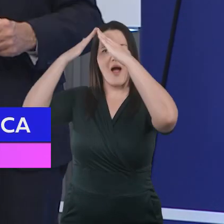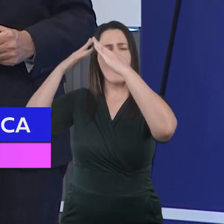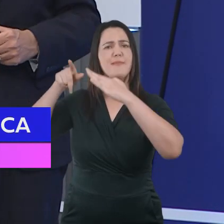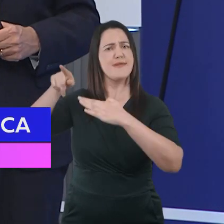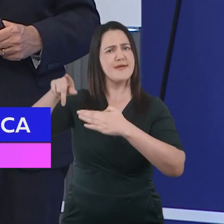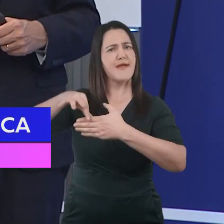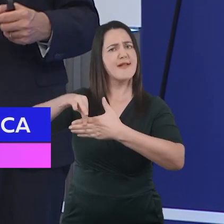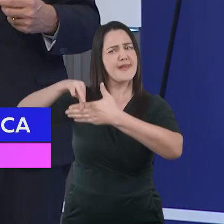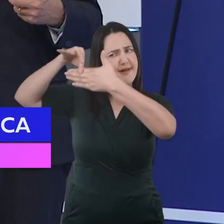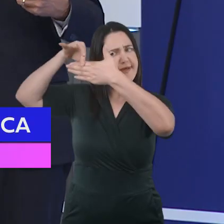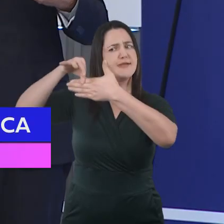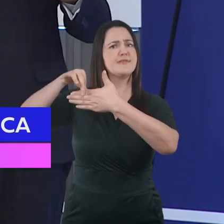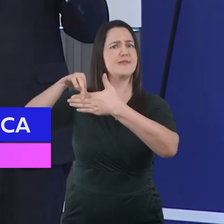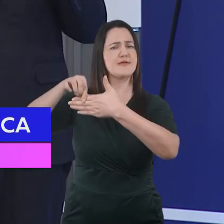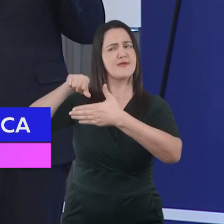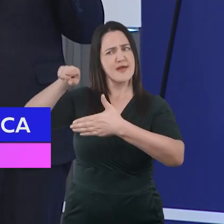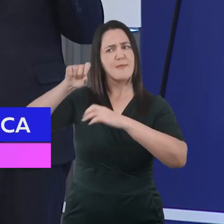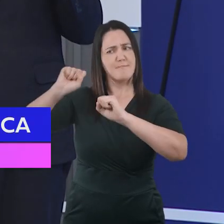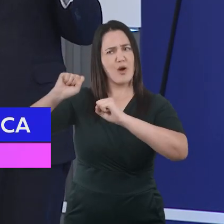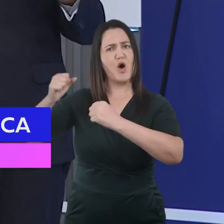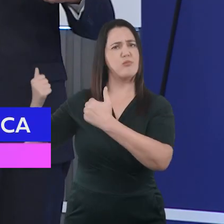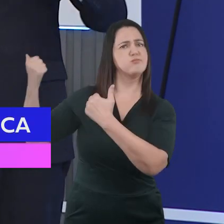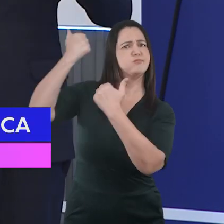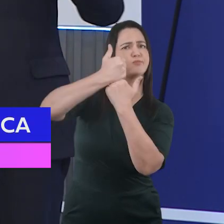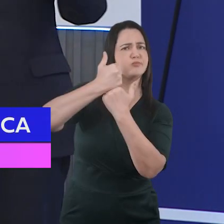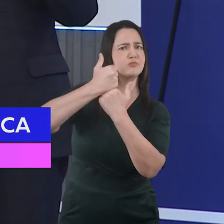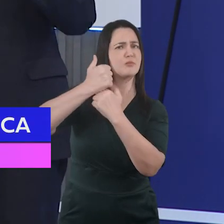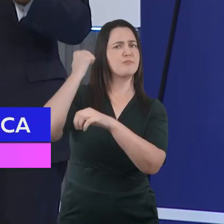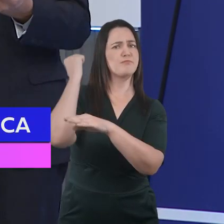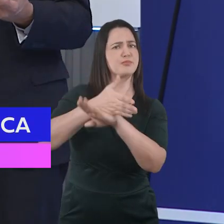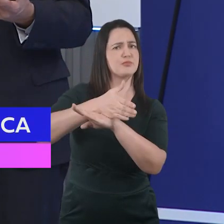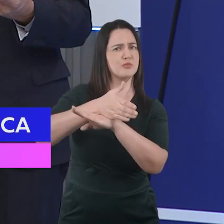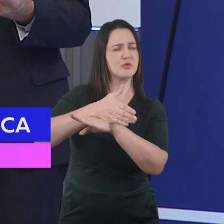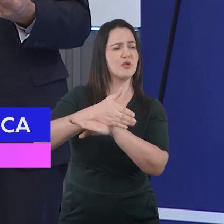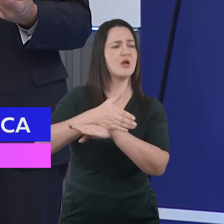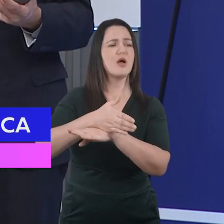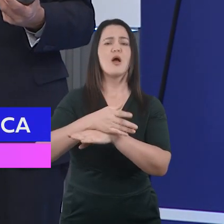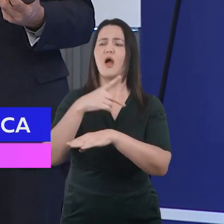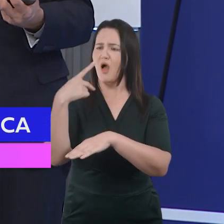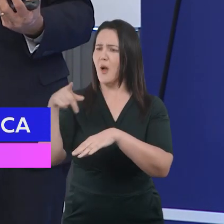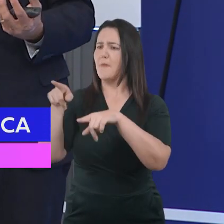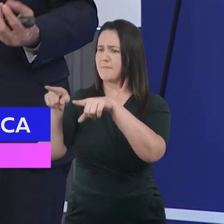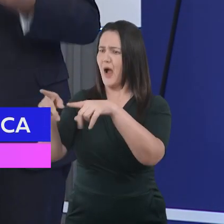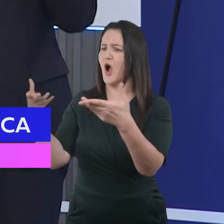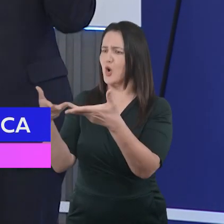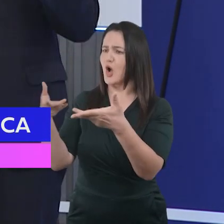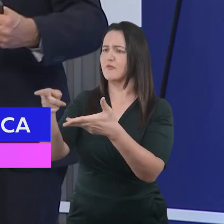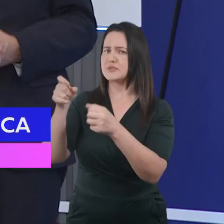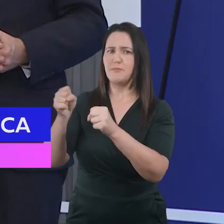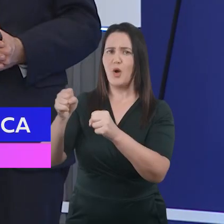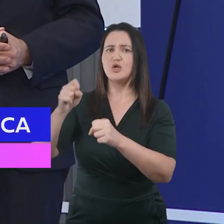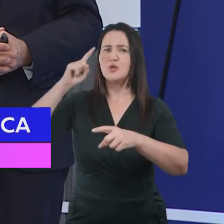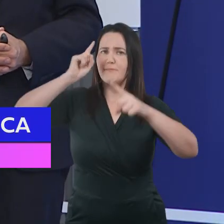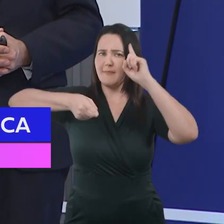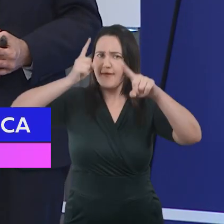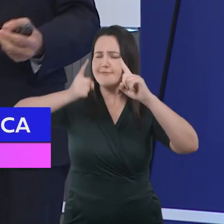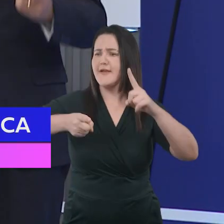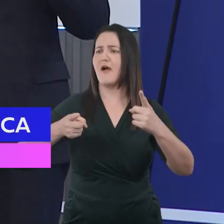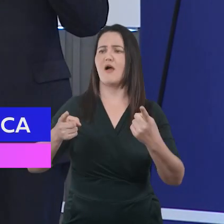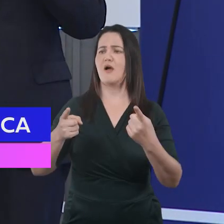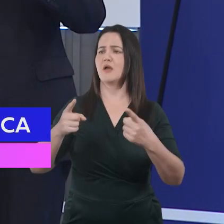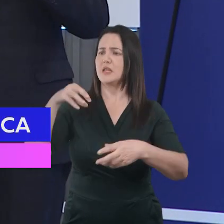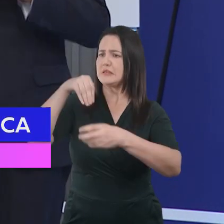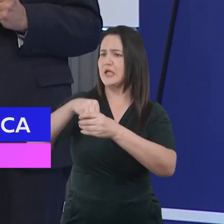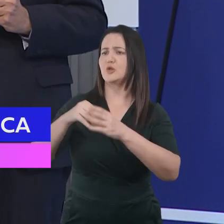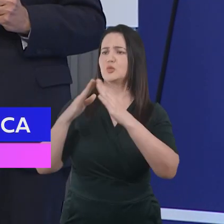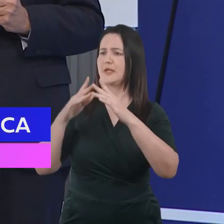em 538, o imperador romano entrega para o bispo de Roma o poder político e o poder religioso.